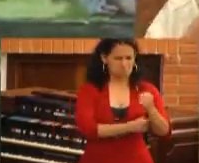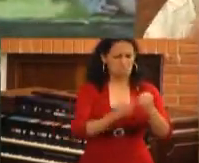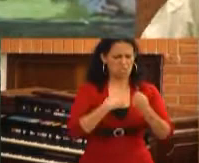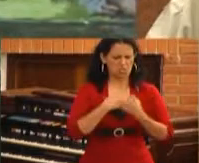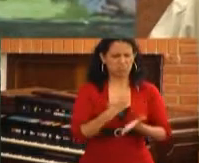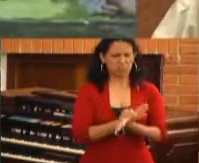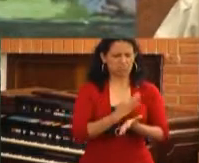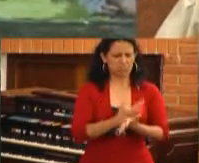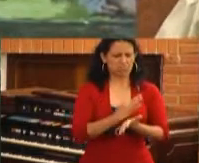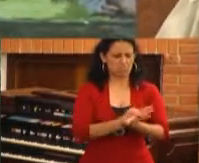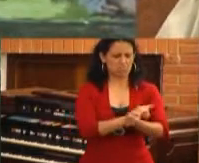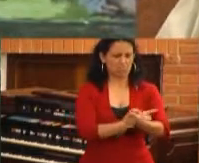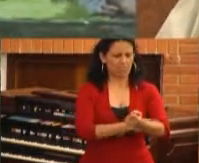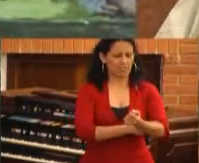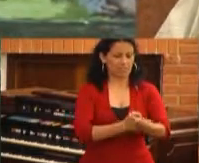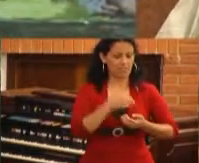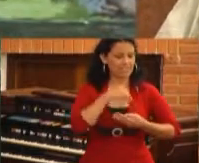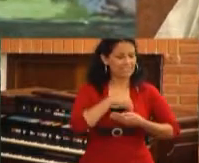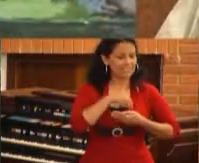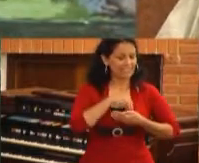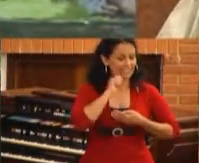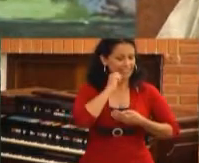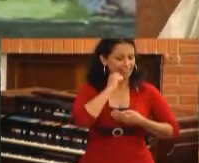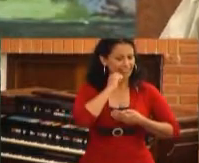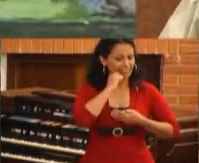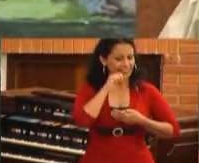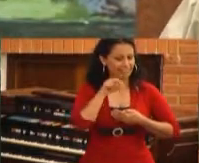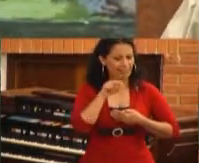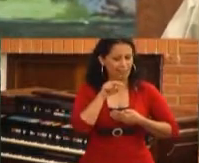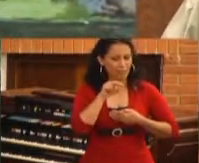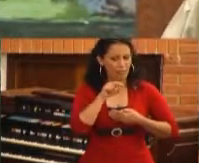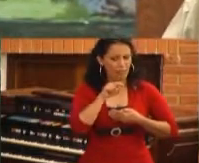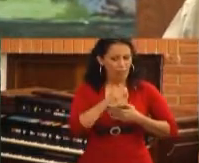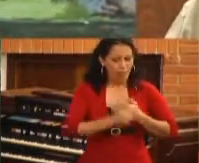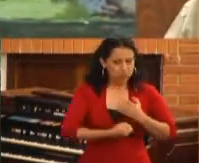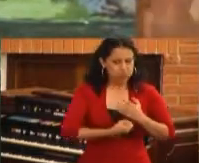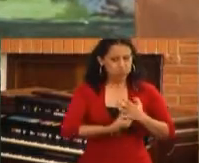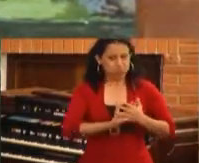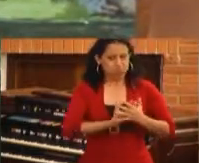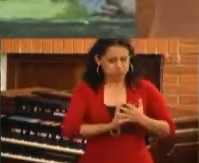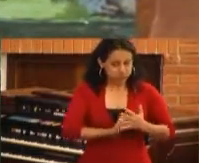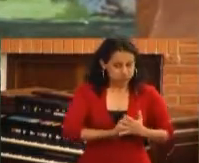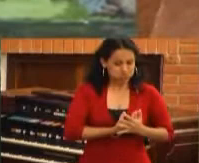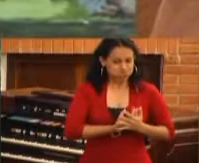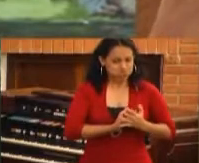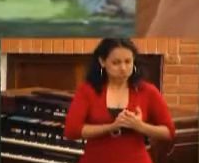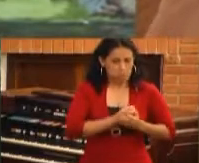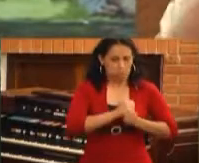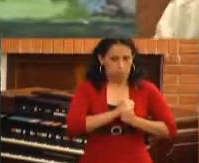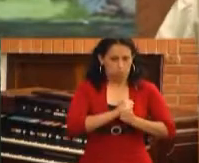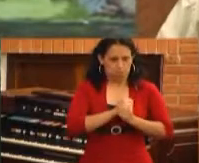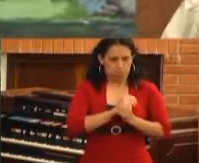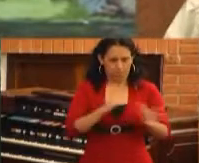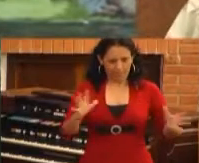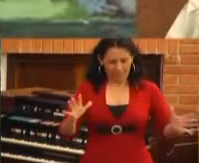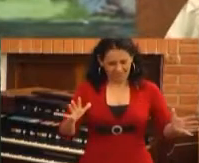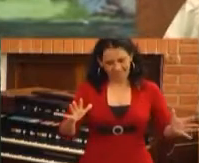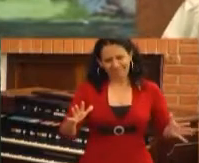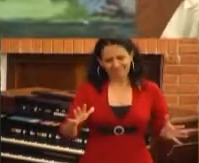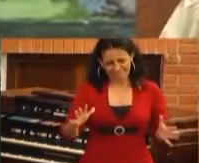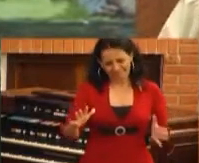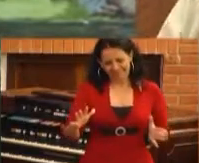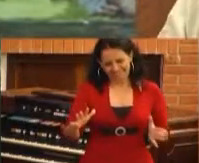um vulcão. Ele disse: todavia isso não tem valor nenhum contra a sensualidade da